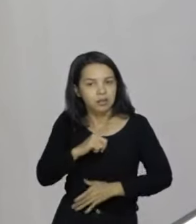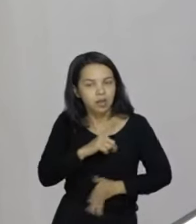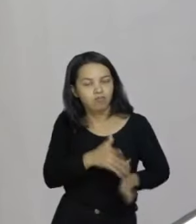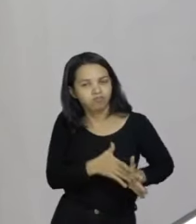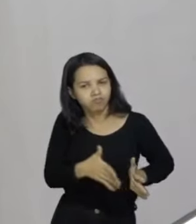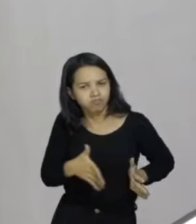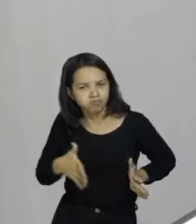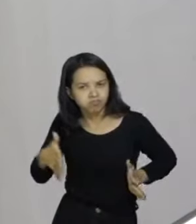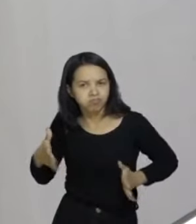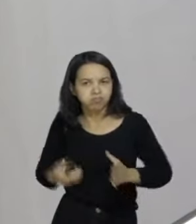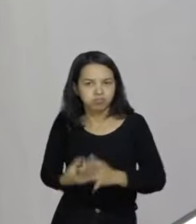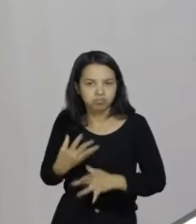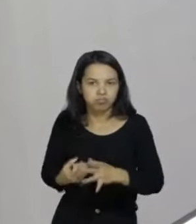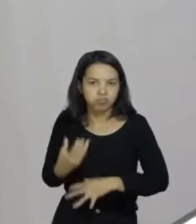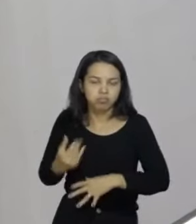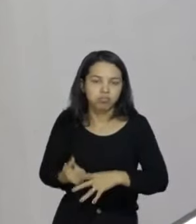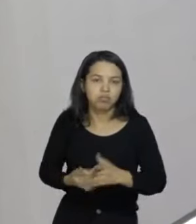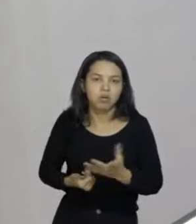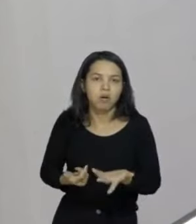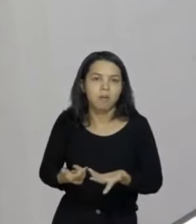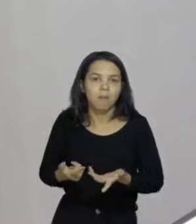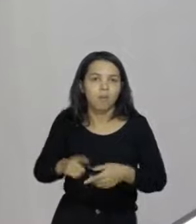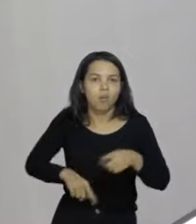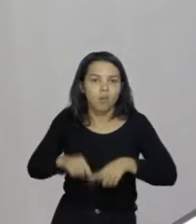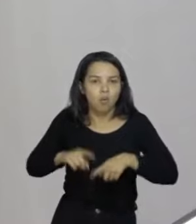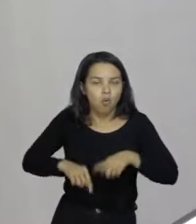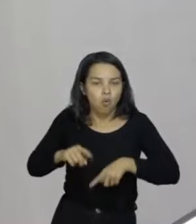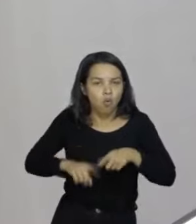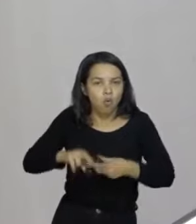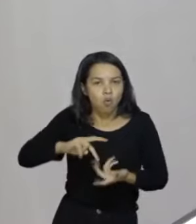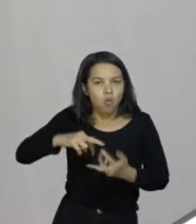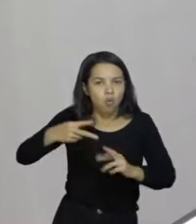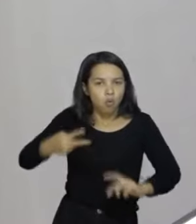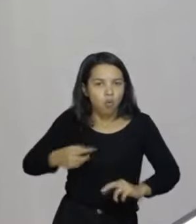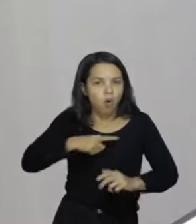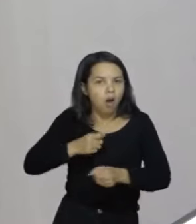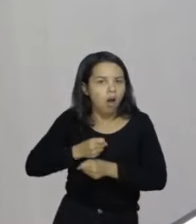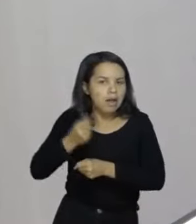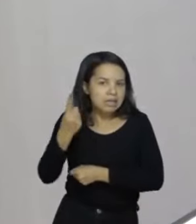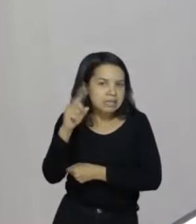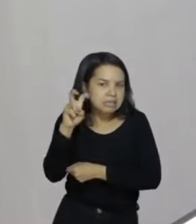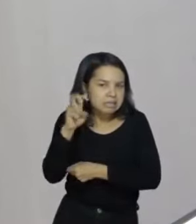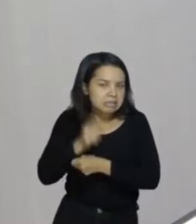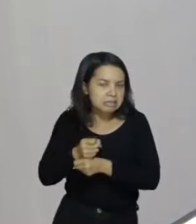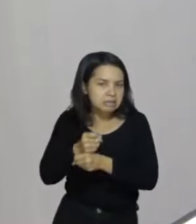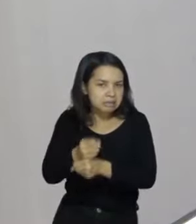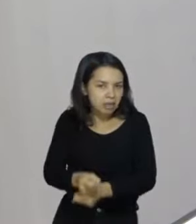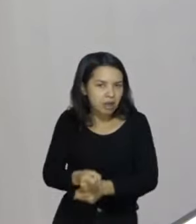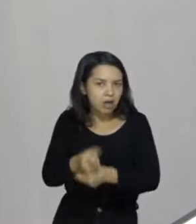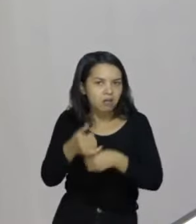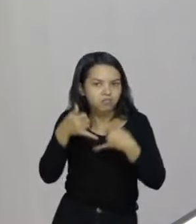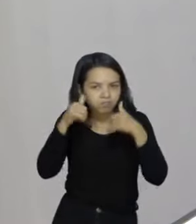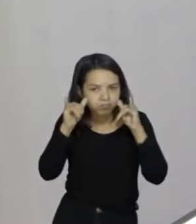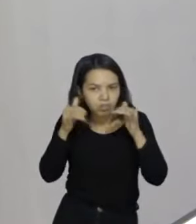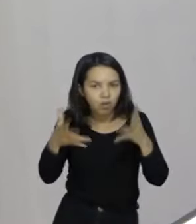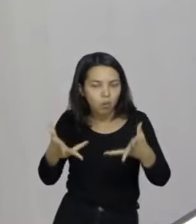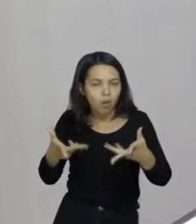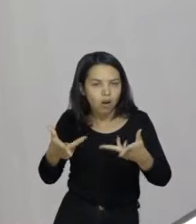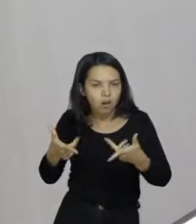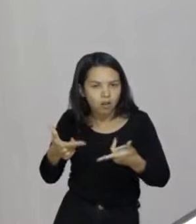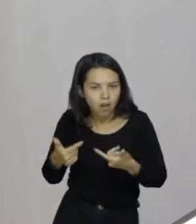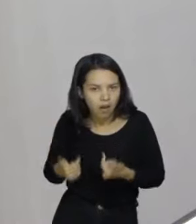o material genético ele pode levar 15 anos para ter uma Bezerra de qualidade uma novilha que